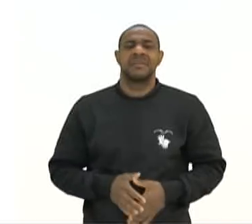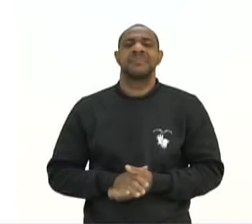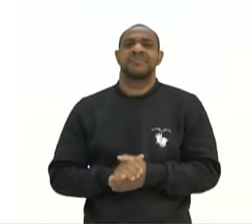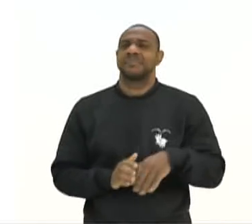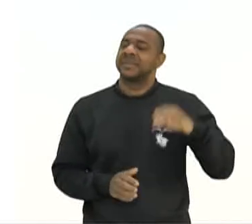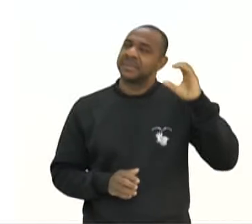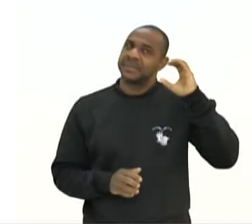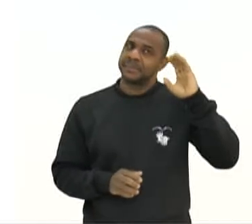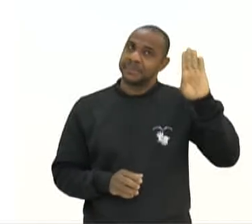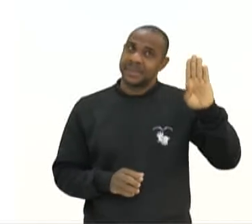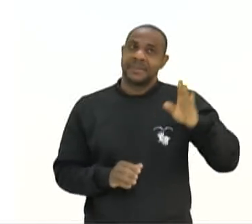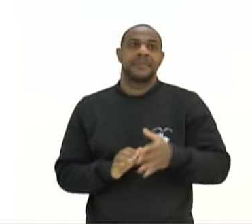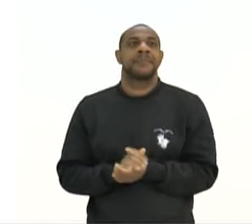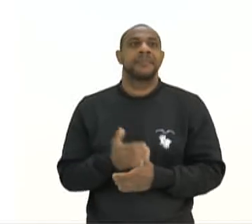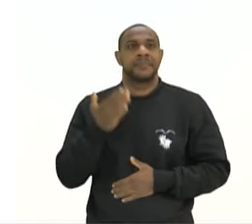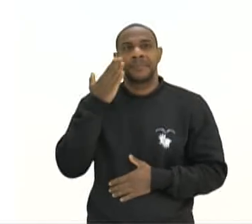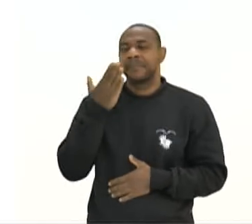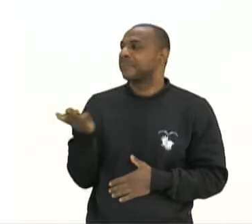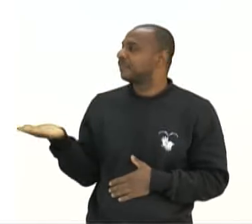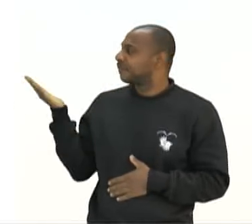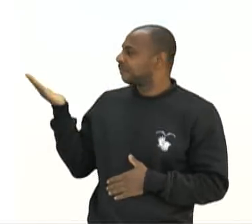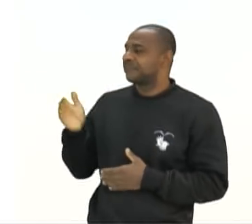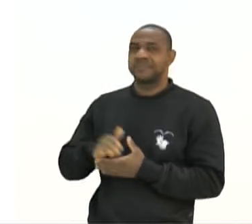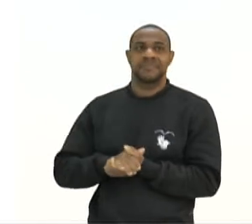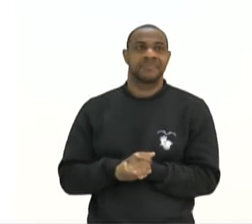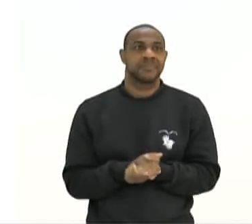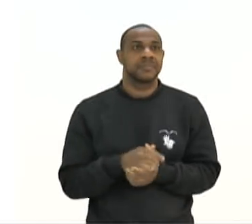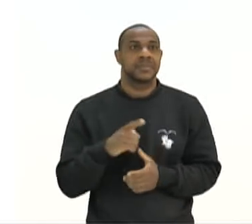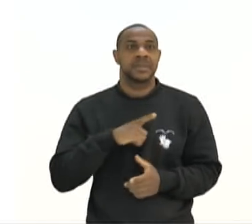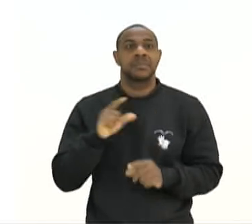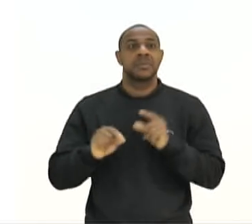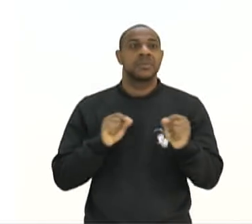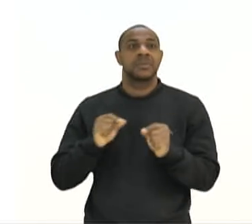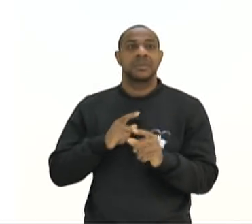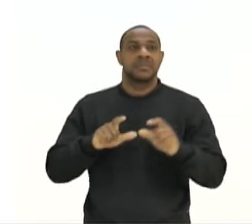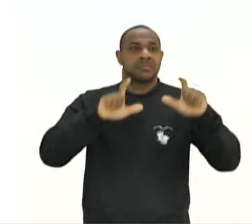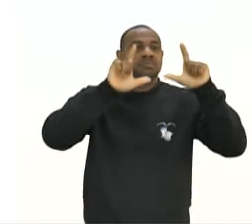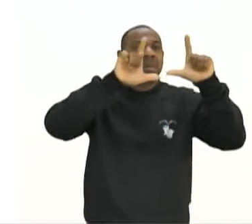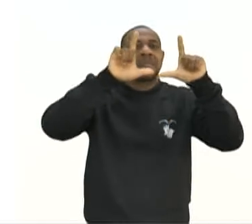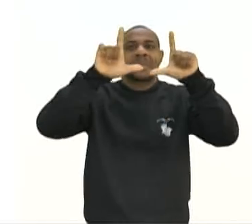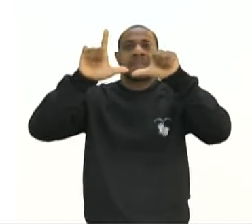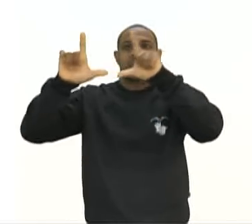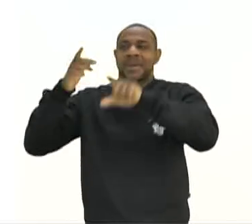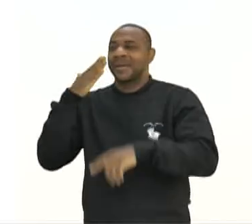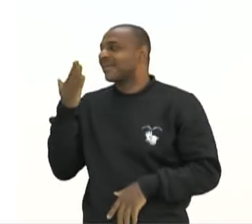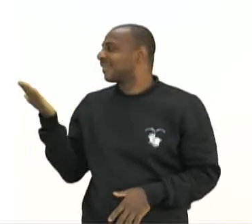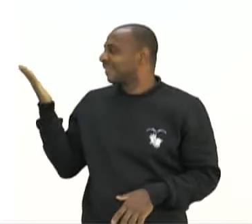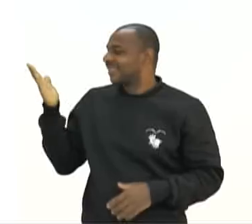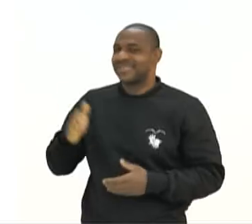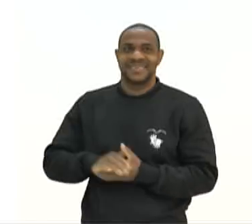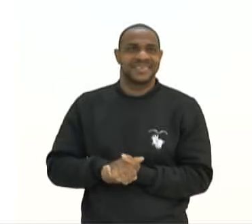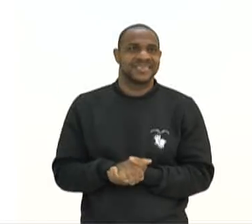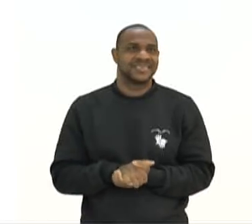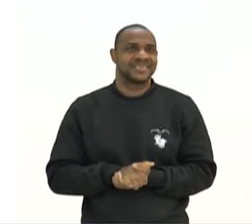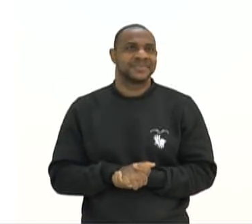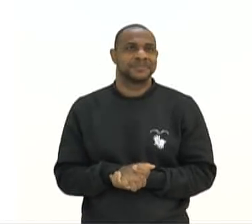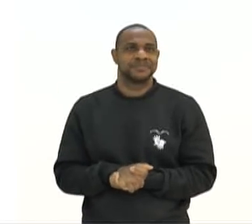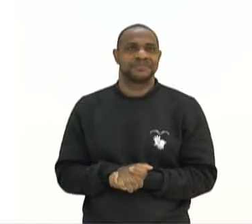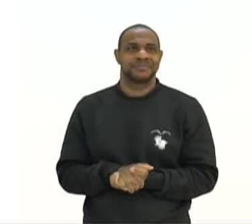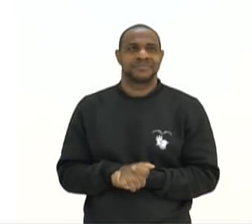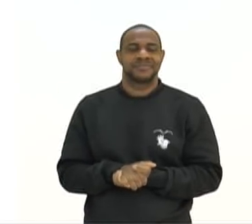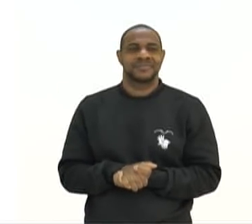good. So, o que nós temos aqui? Uma comic strip? Yes! Vamos dar uma